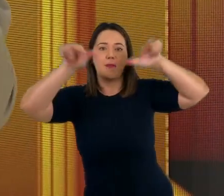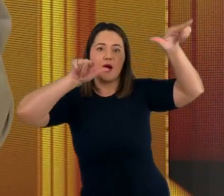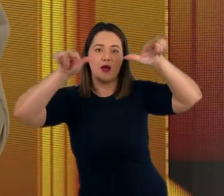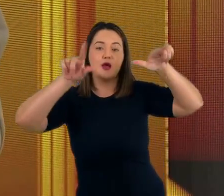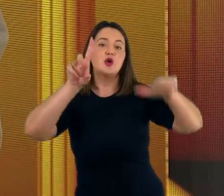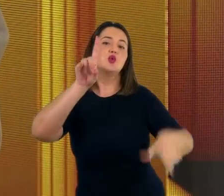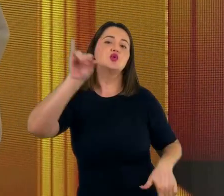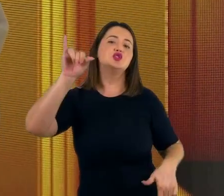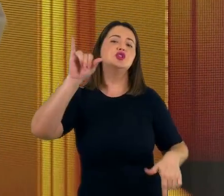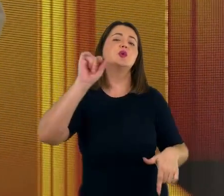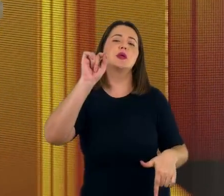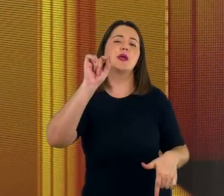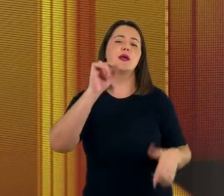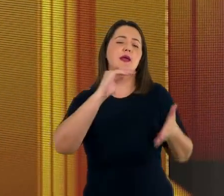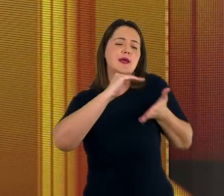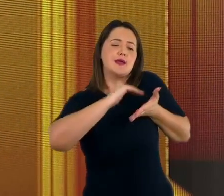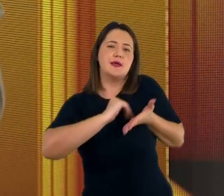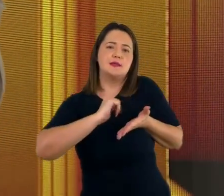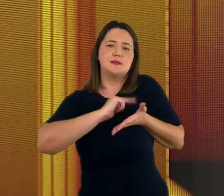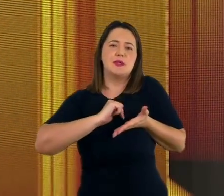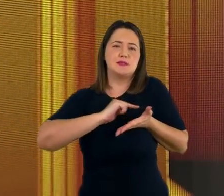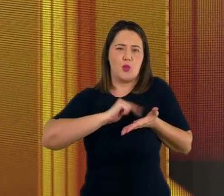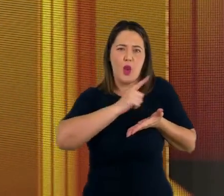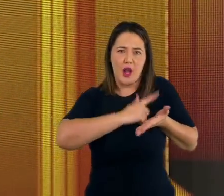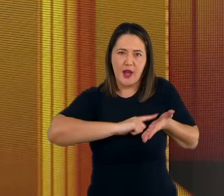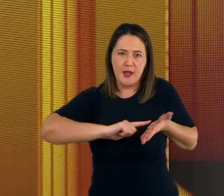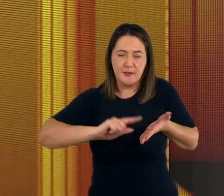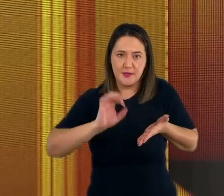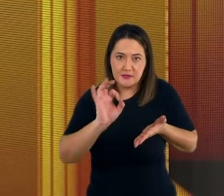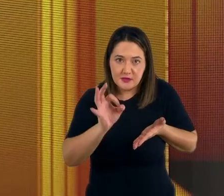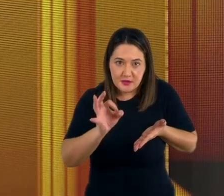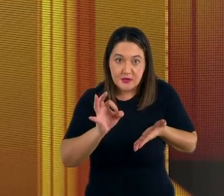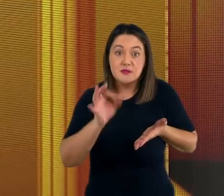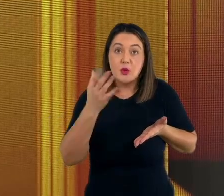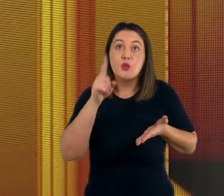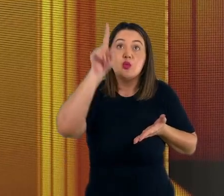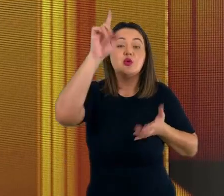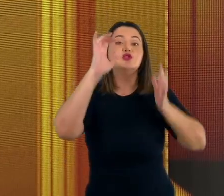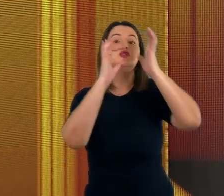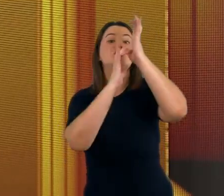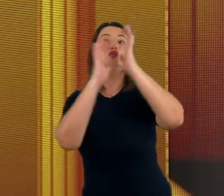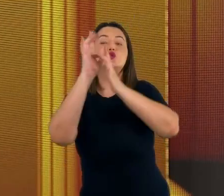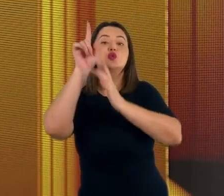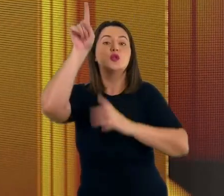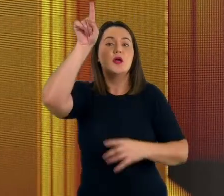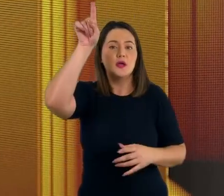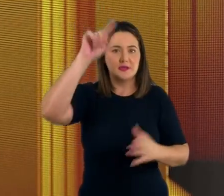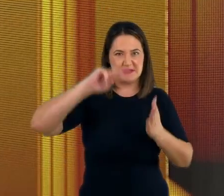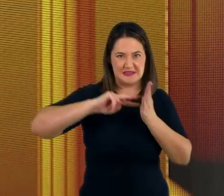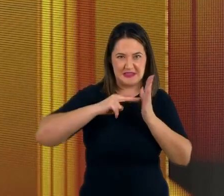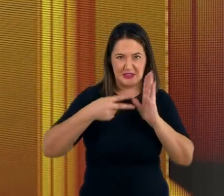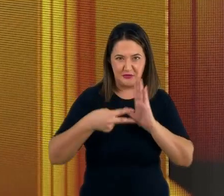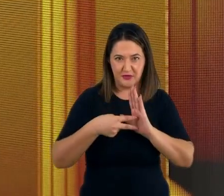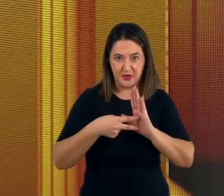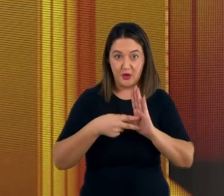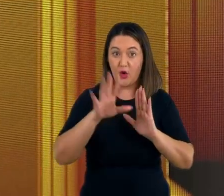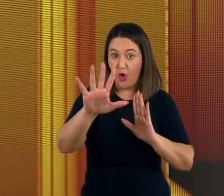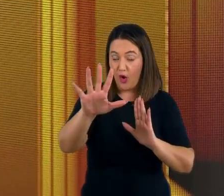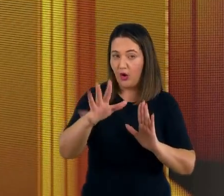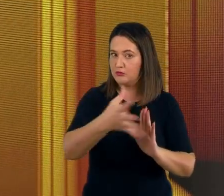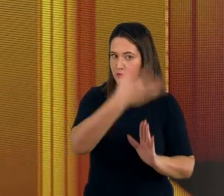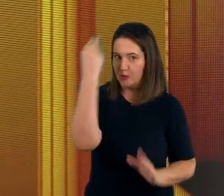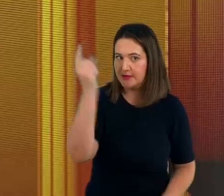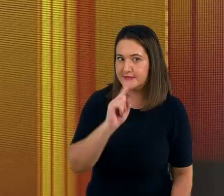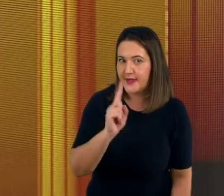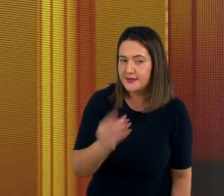que o dia da expiação tipificava o serviço que Cristo haveria de realizar no santuário celestial, não